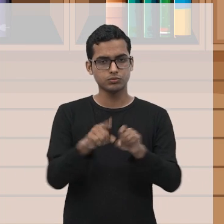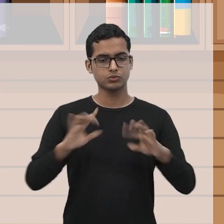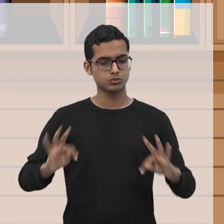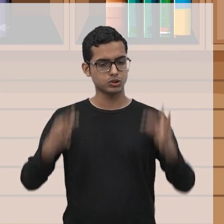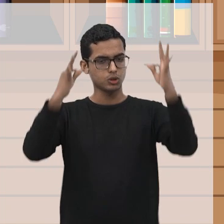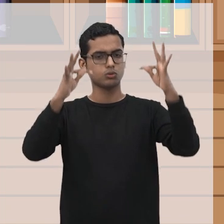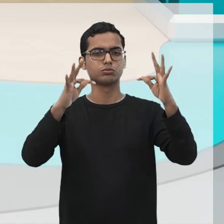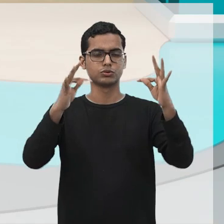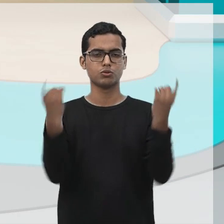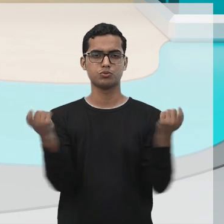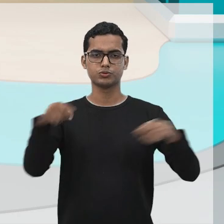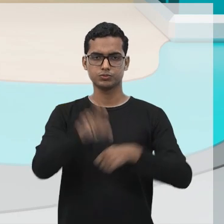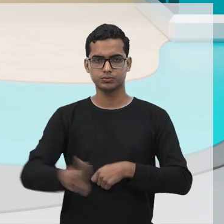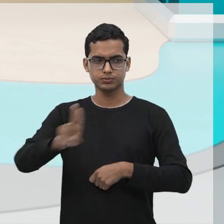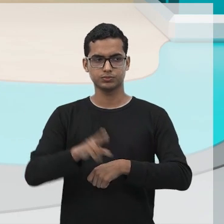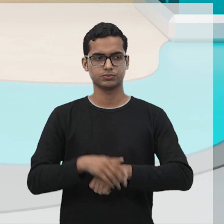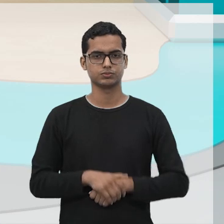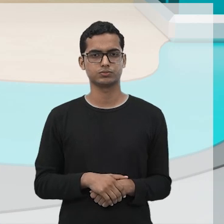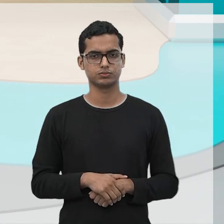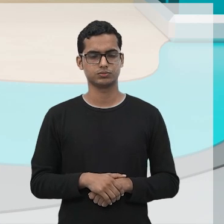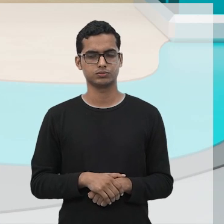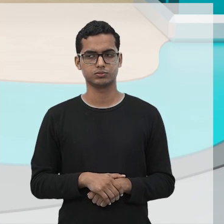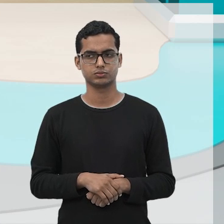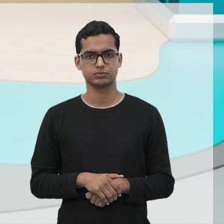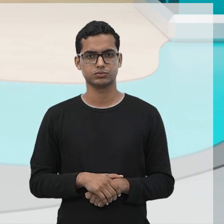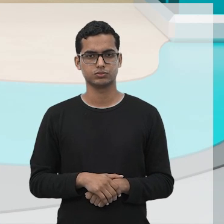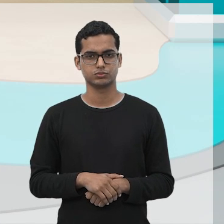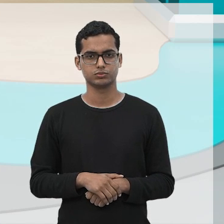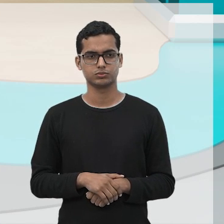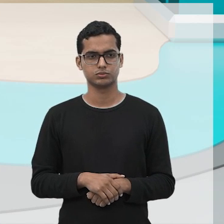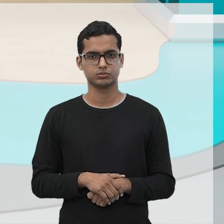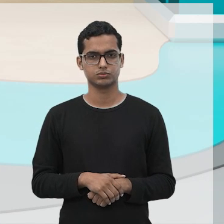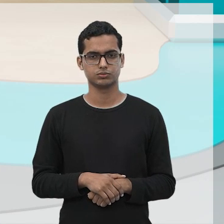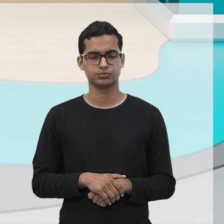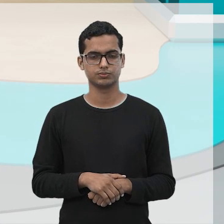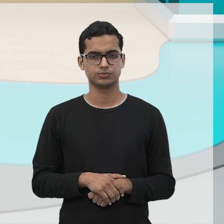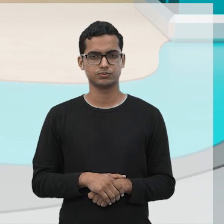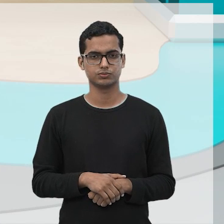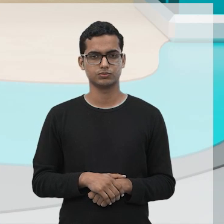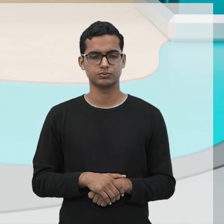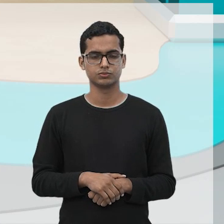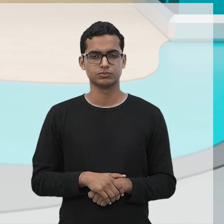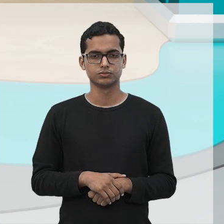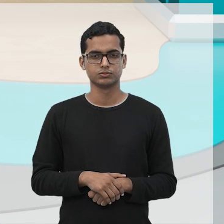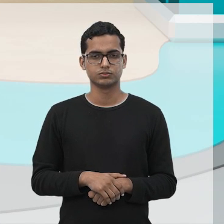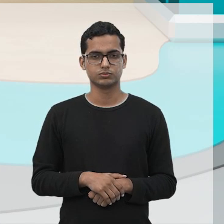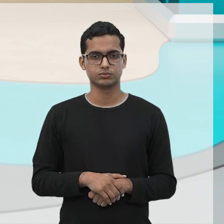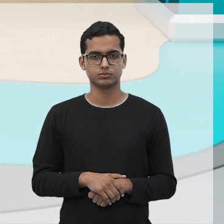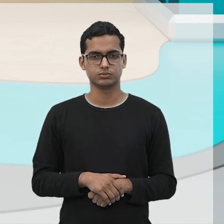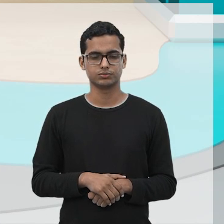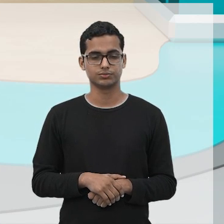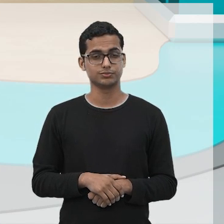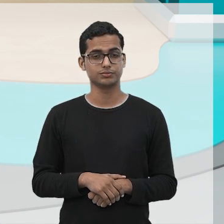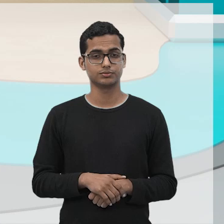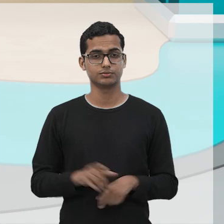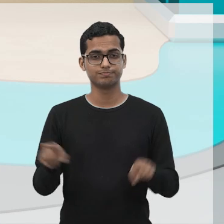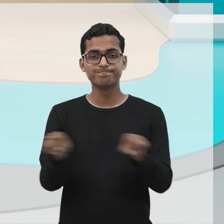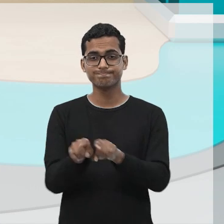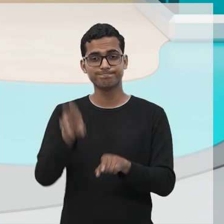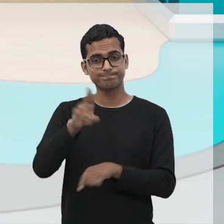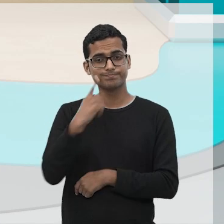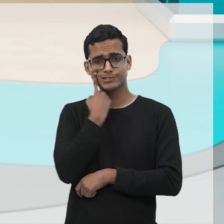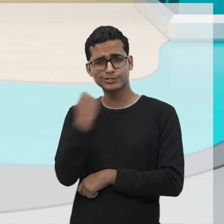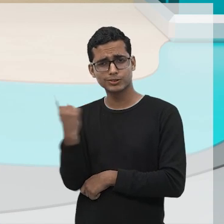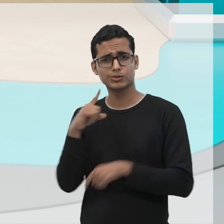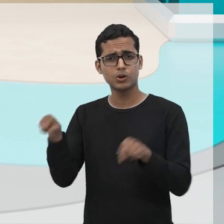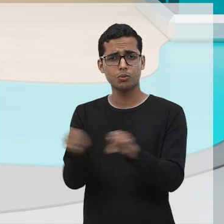recurso virtual. E se esses dois, vocês viram também o figurino, o traje deles,